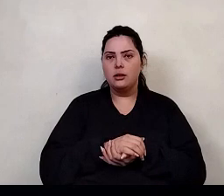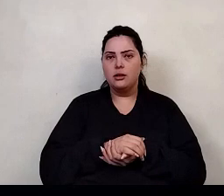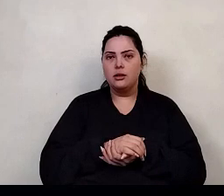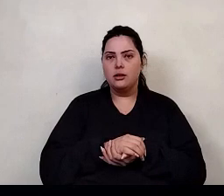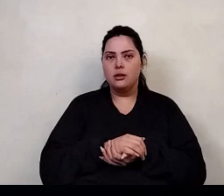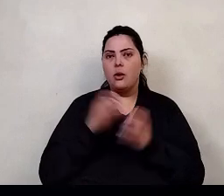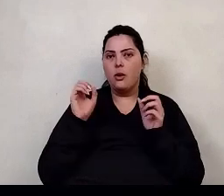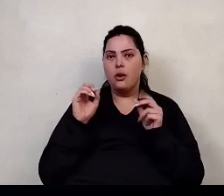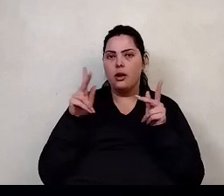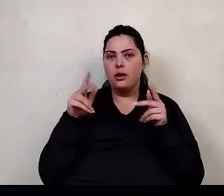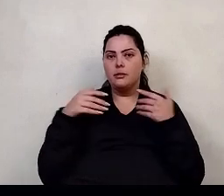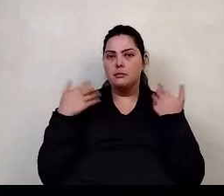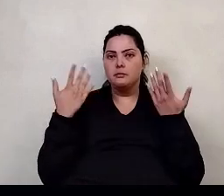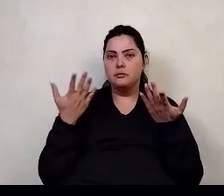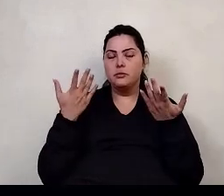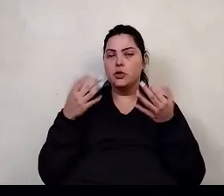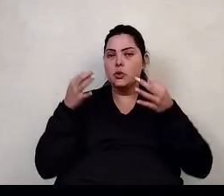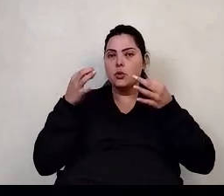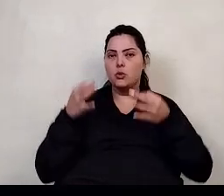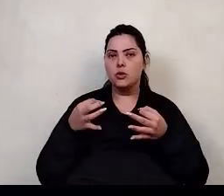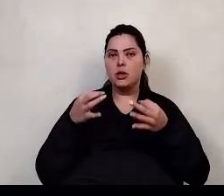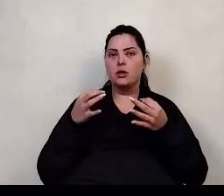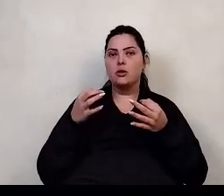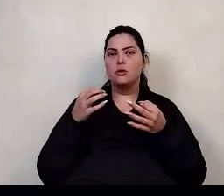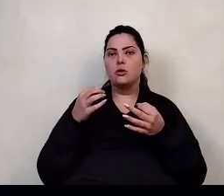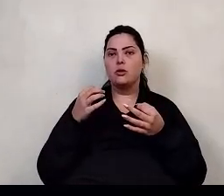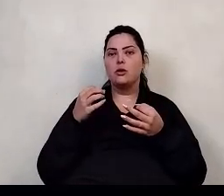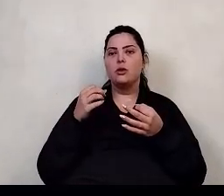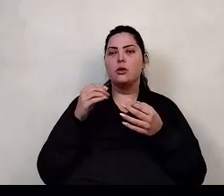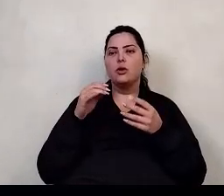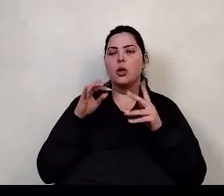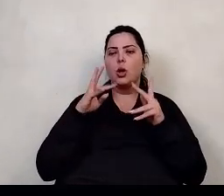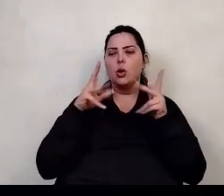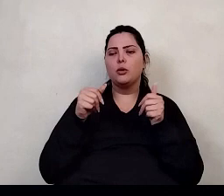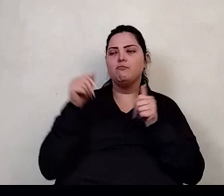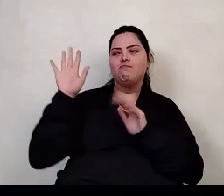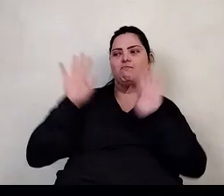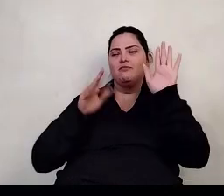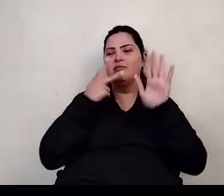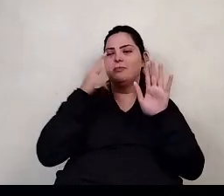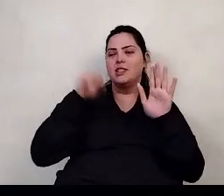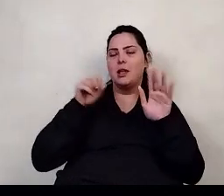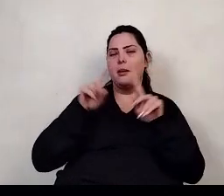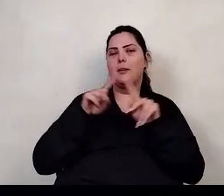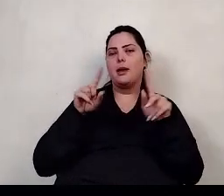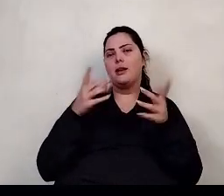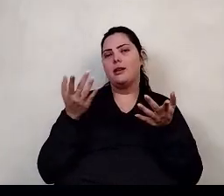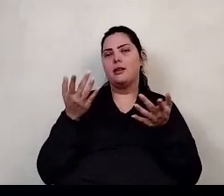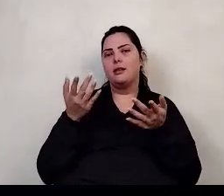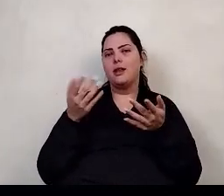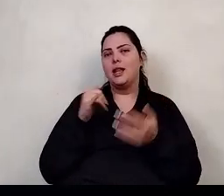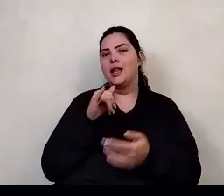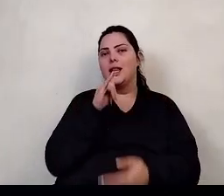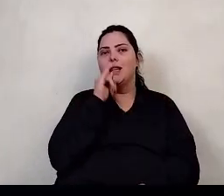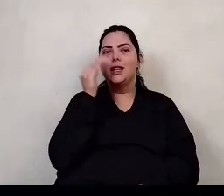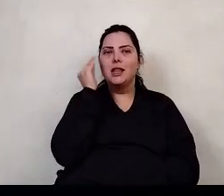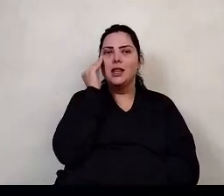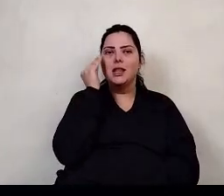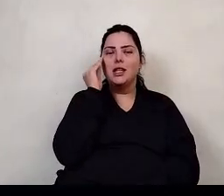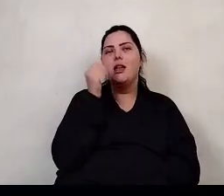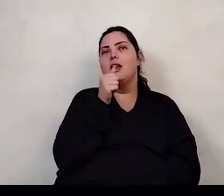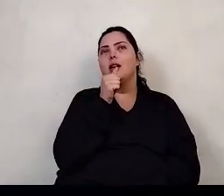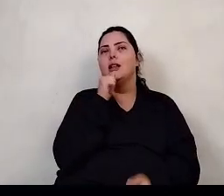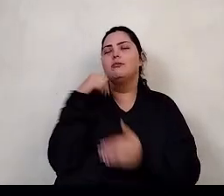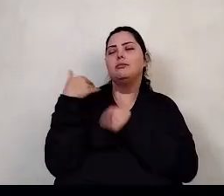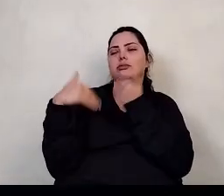Beleza. Bom, o ideal é que todos levantassem a mão dizendo que sim, né? Mas a gente sabe que testes ainda é uma questão que está sempre em evolução.